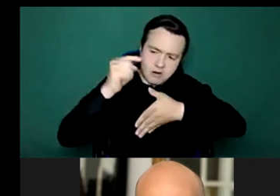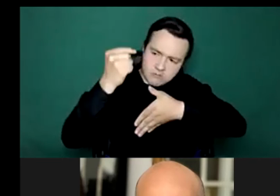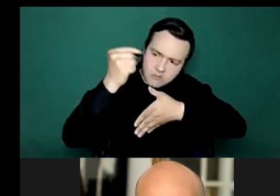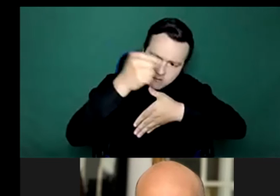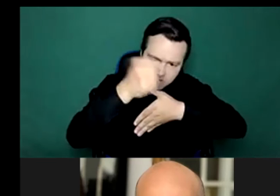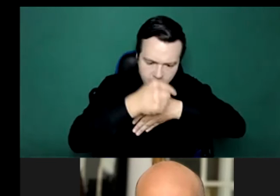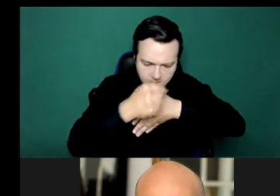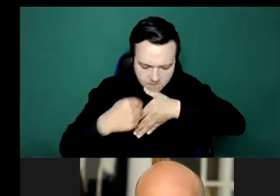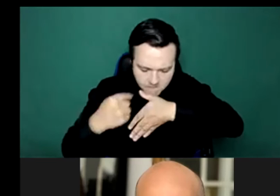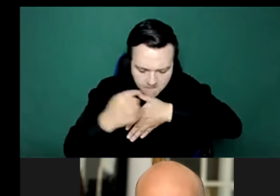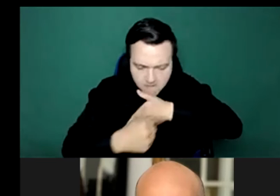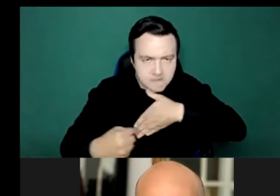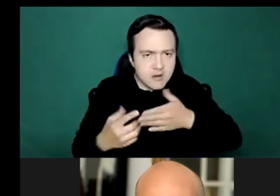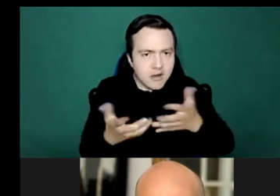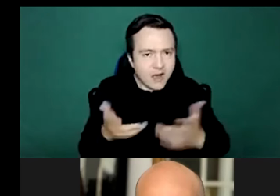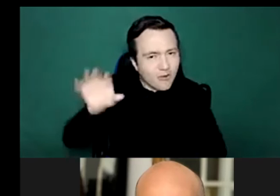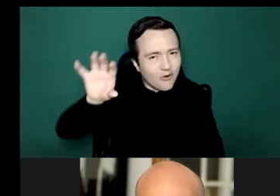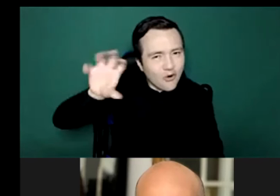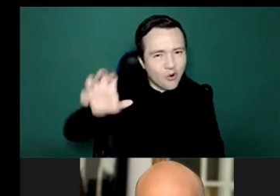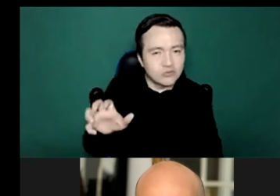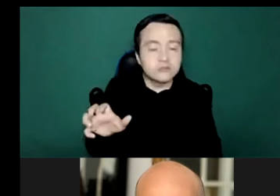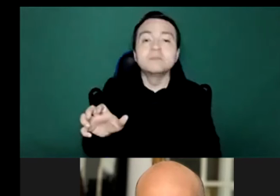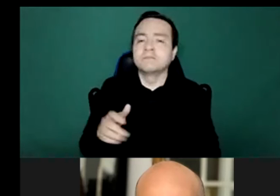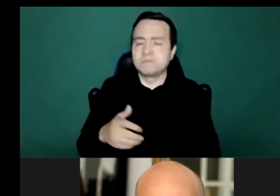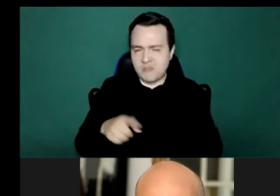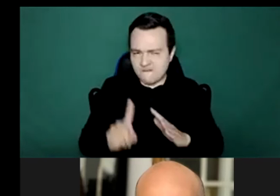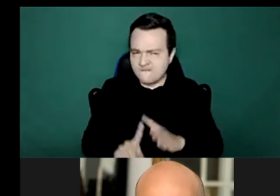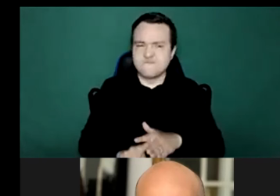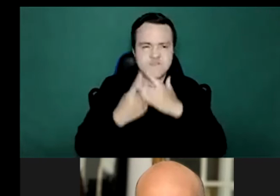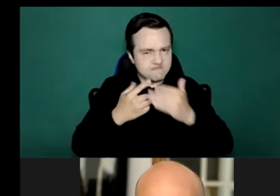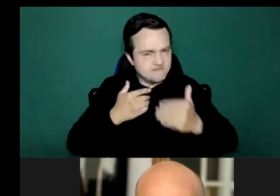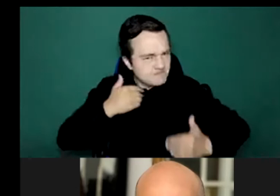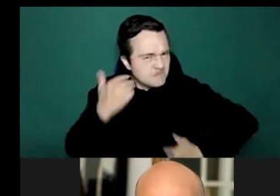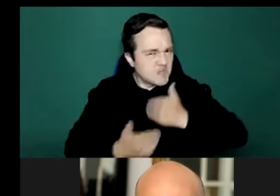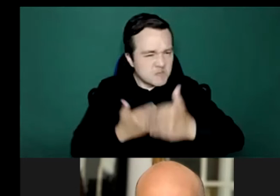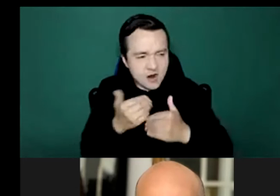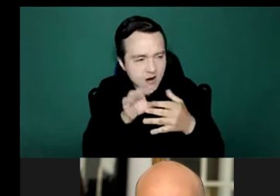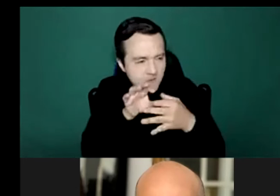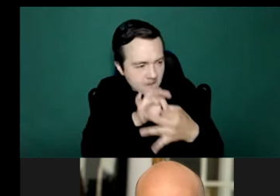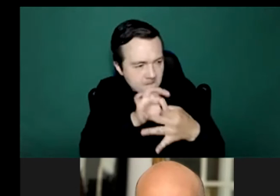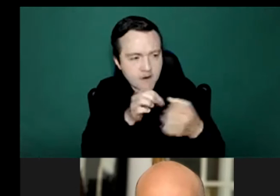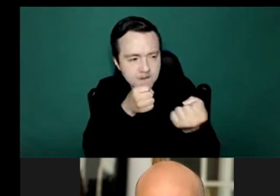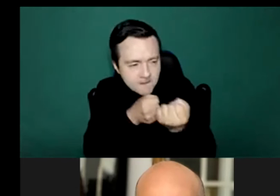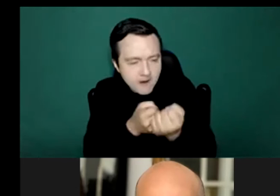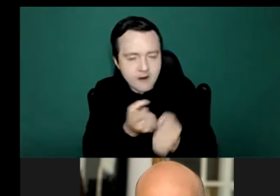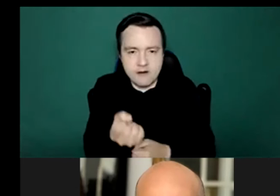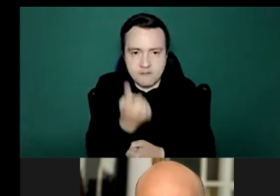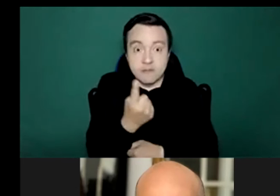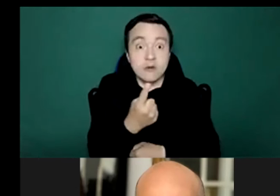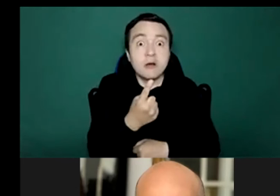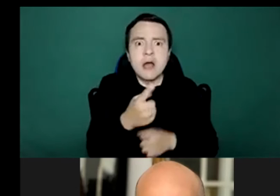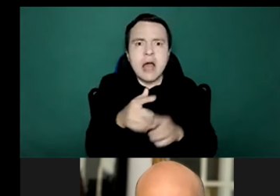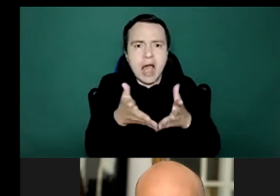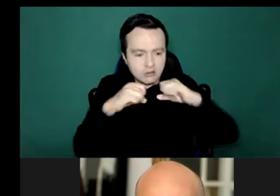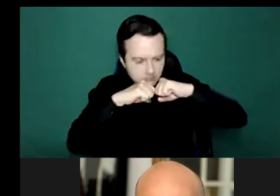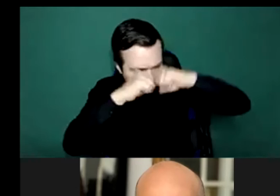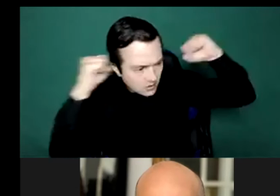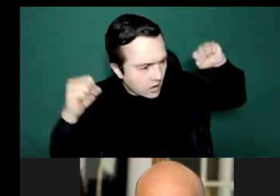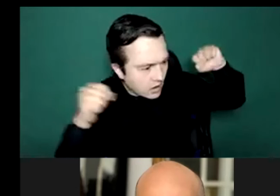hemos começado a apoiar os países em uma melhor compreensão sobre as múltiplas barreiras que enfrentam os grupos